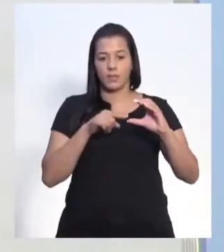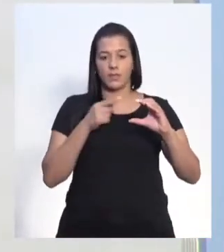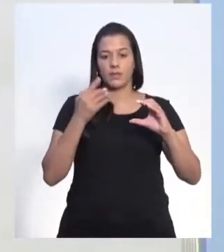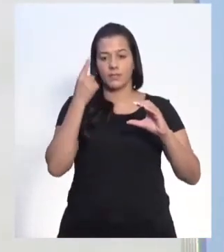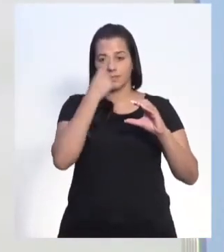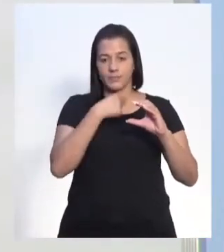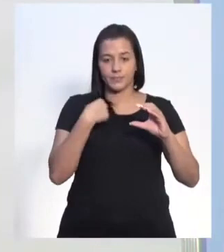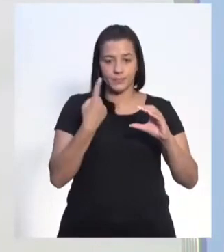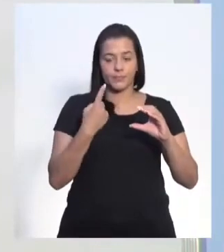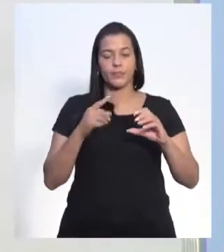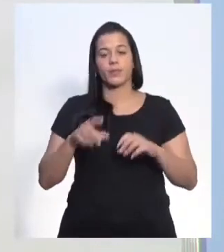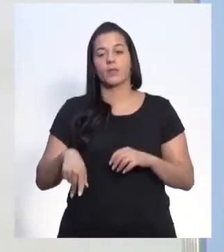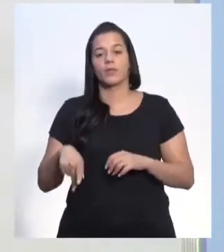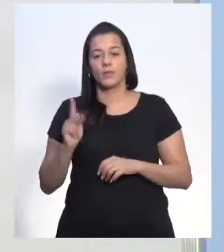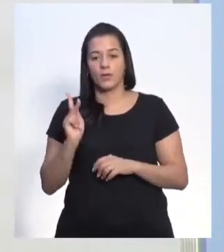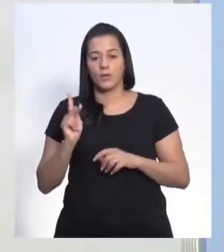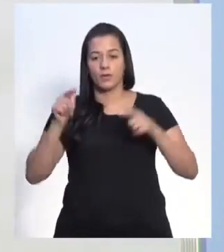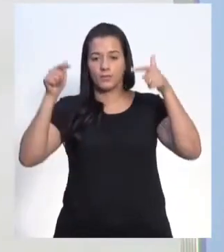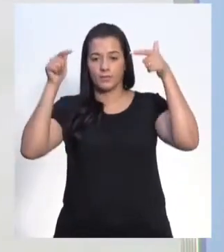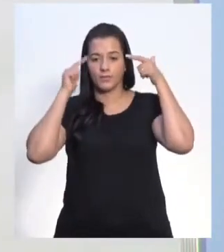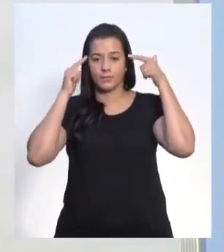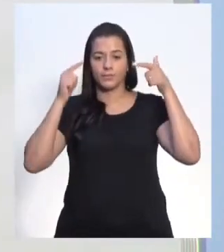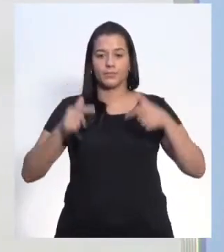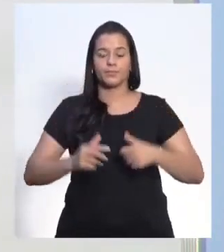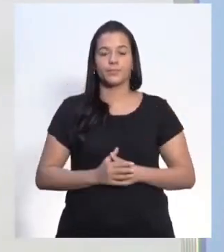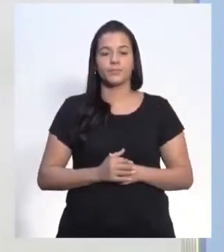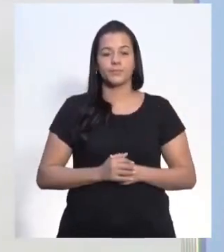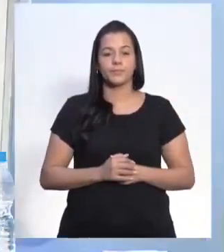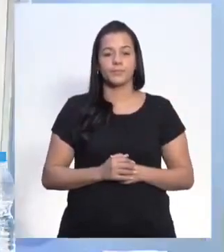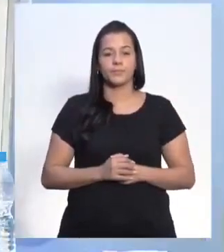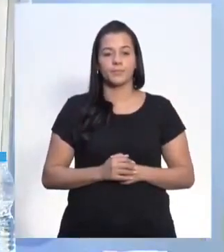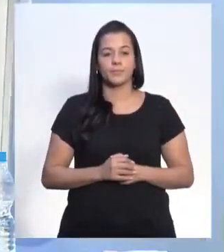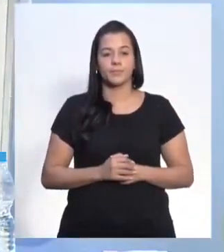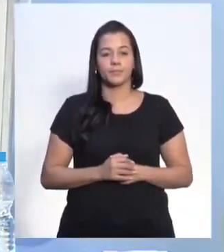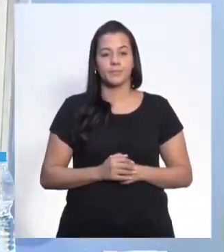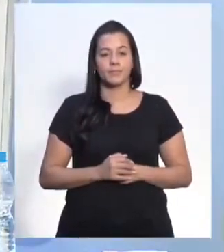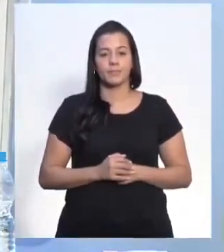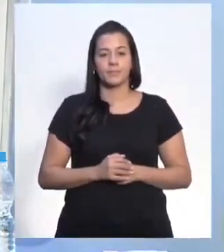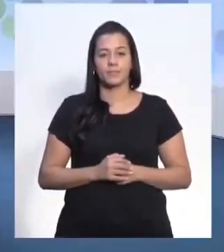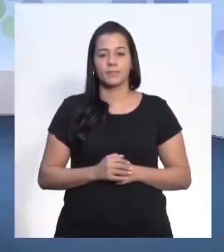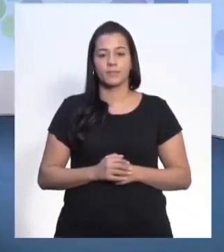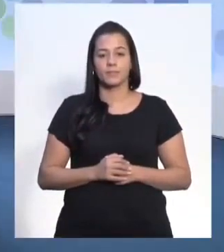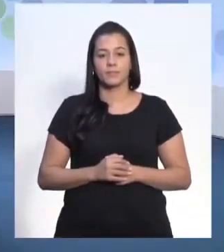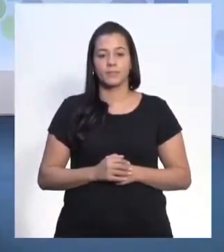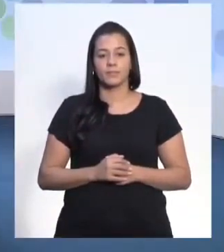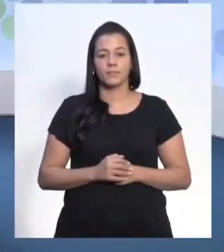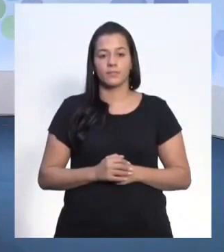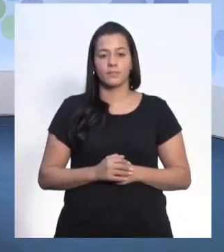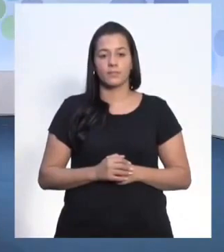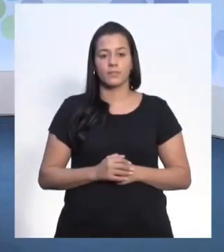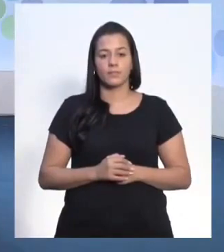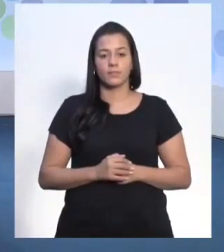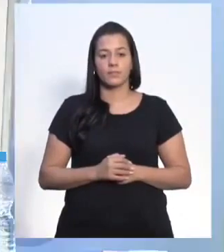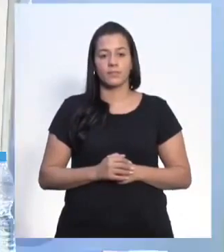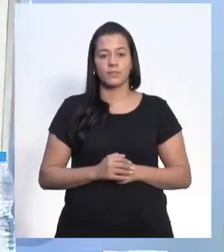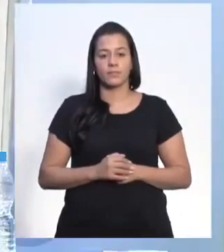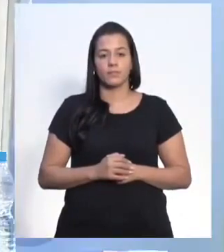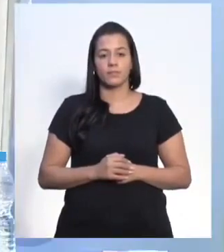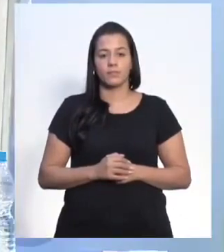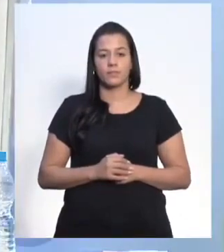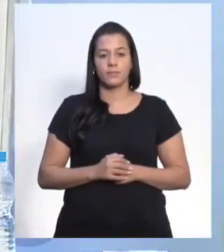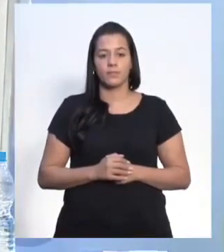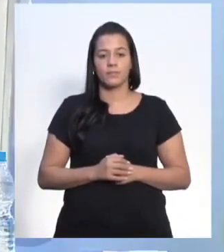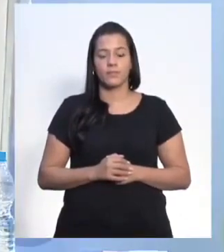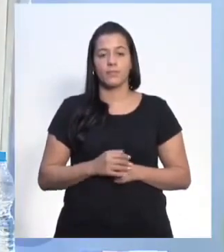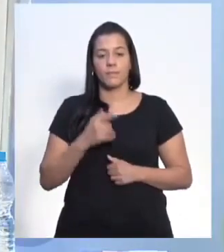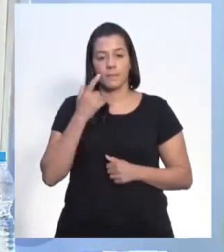K significa coroa. Deixa eu pegar uma outra caneta que eu tô achando que essa tá ruinzinha. Muito bom. Aí aqui a gente tem o